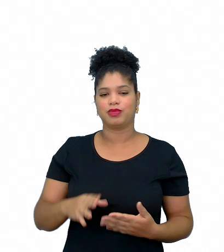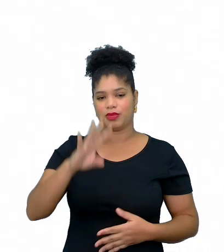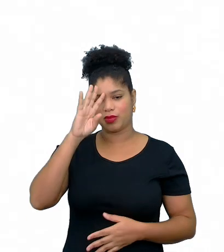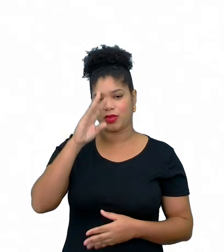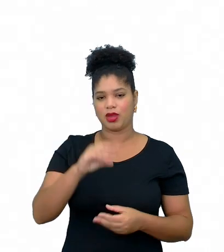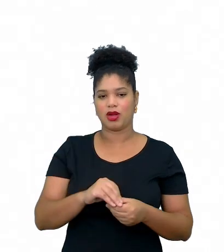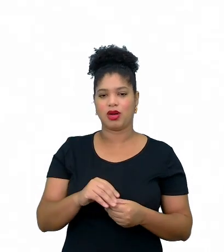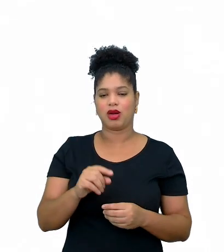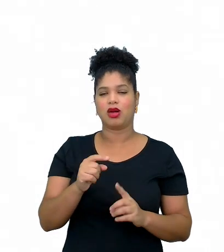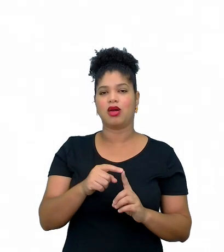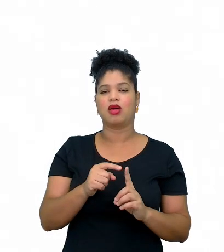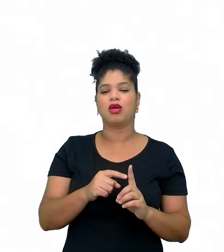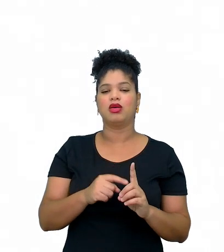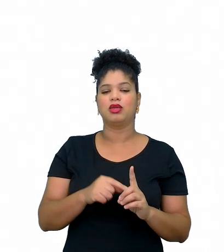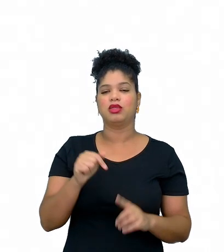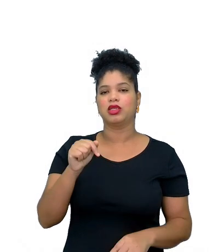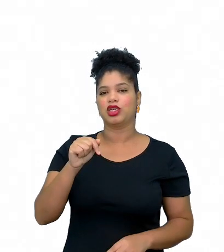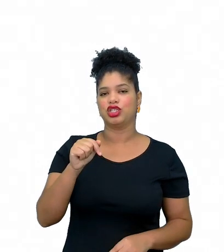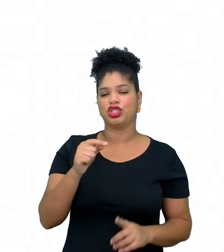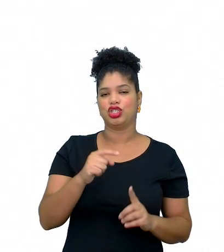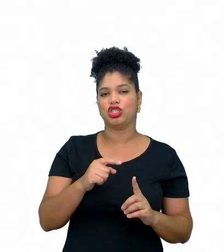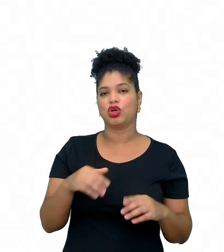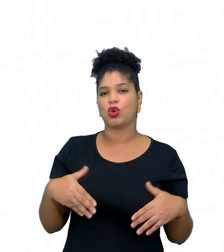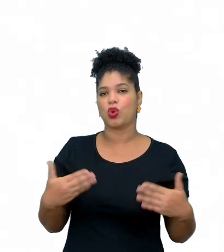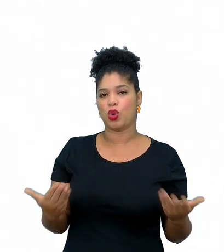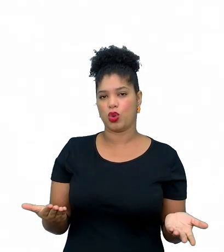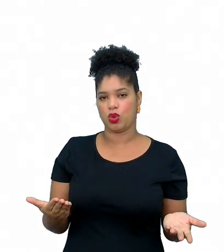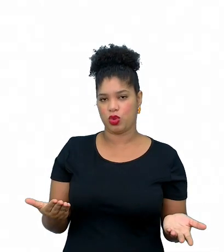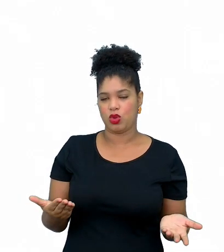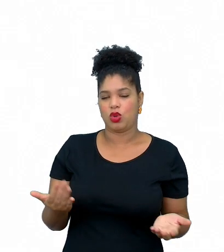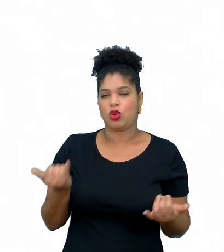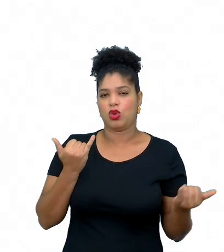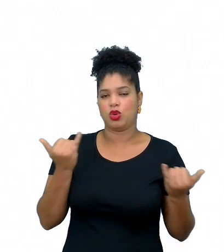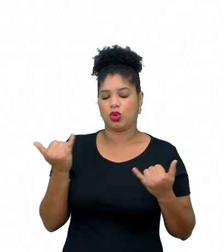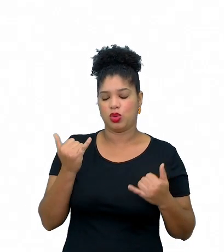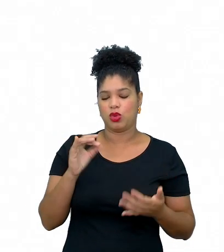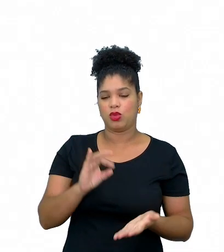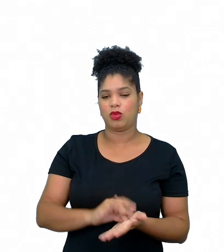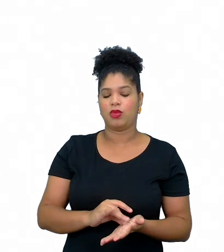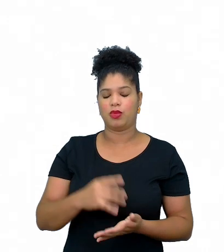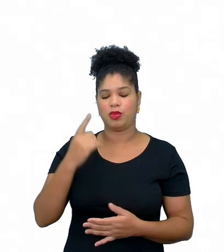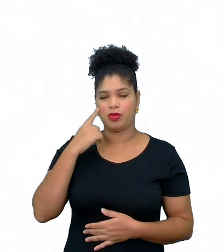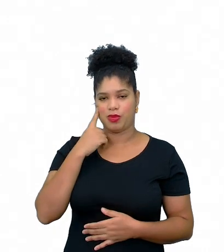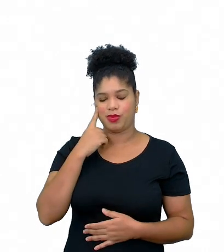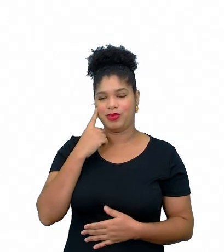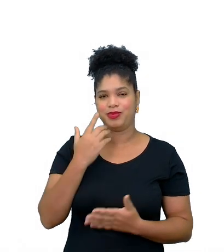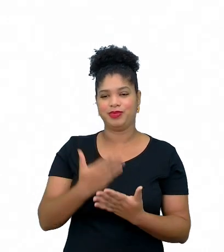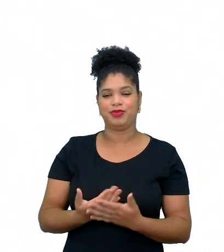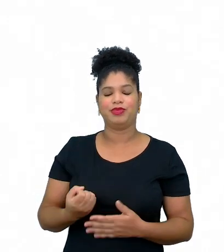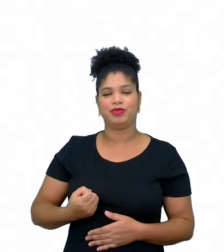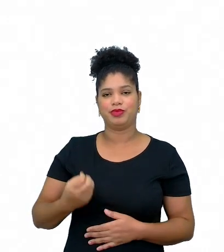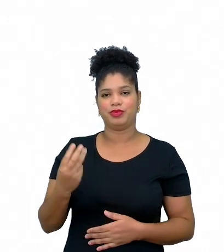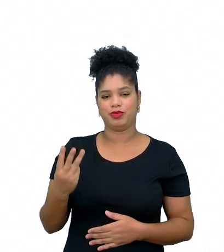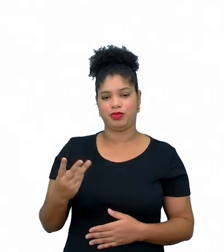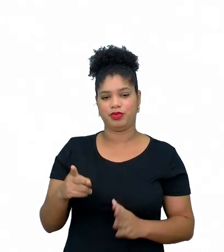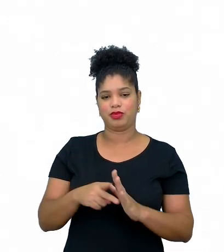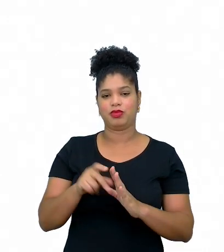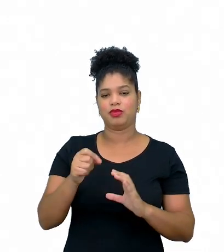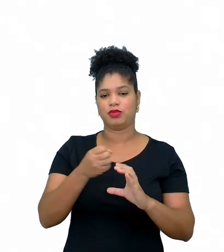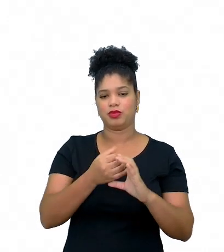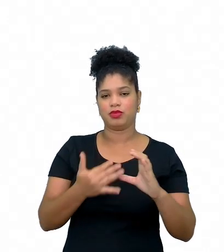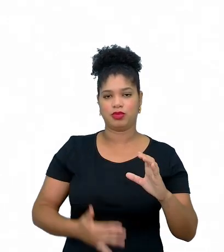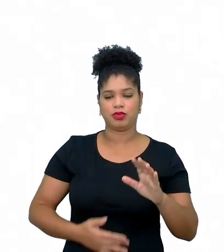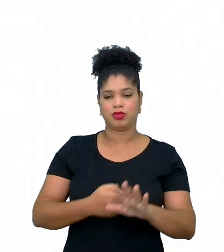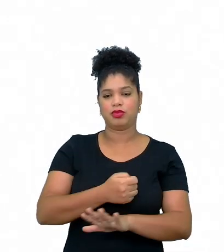Sintetizando 7 tipos de notícias falsas. E aqui, ainda na aula 3, sobre características das